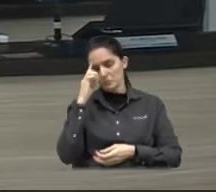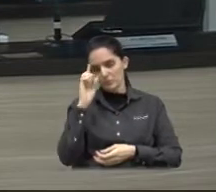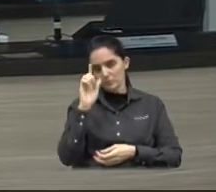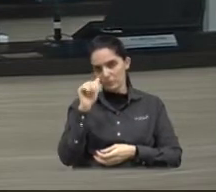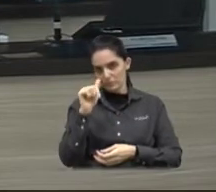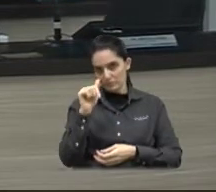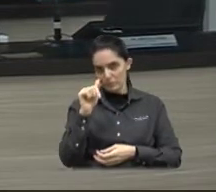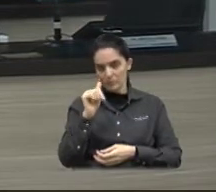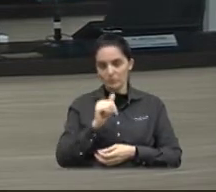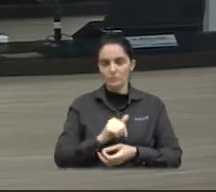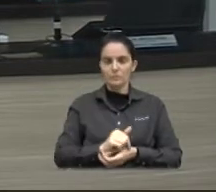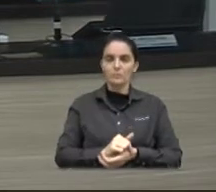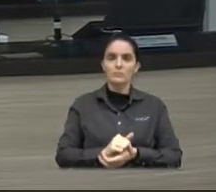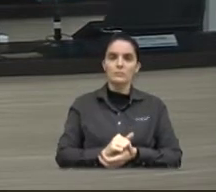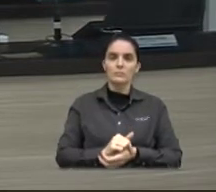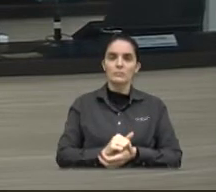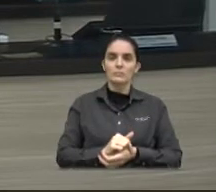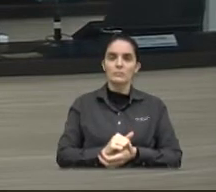ano